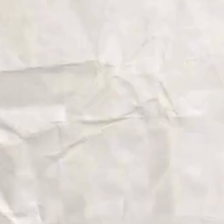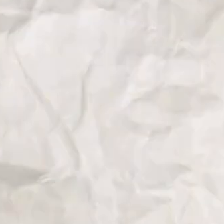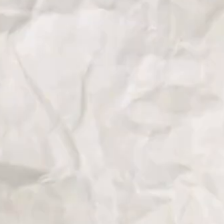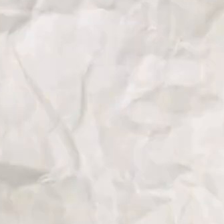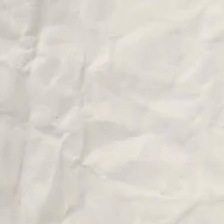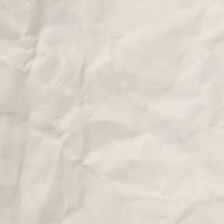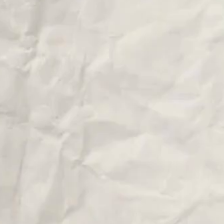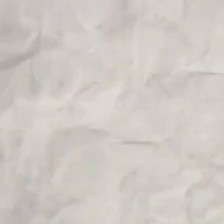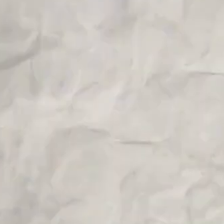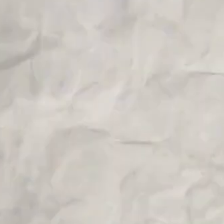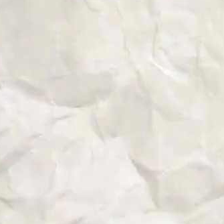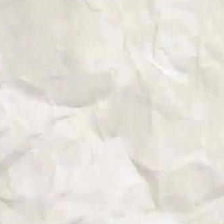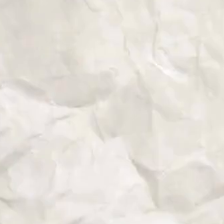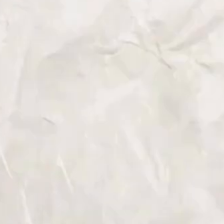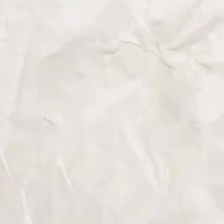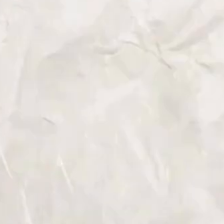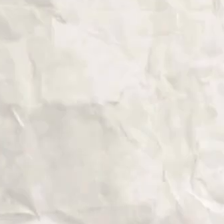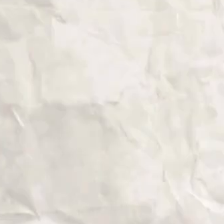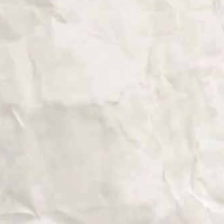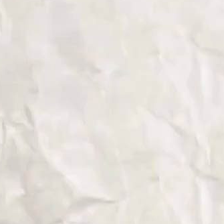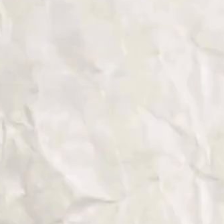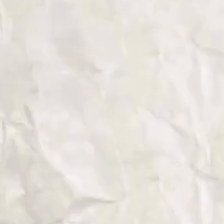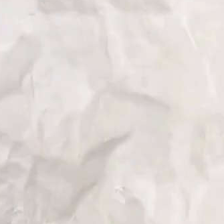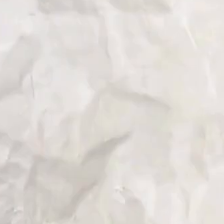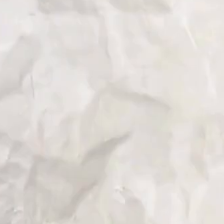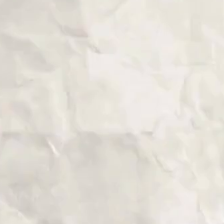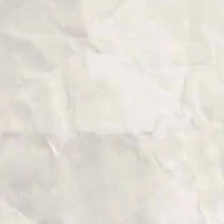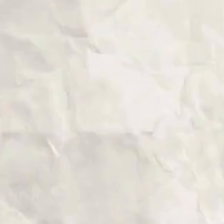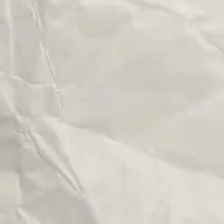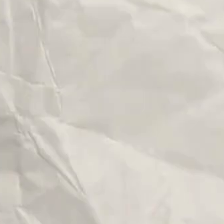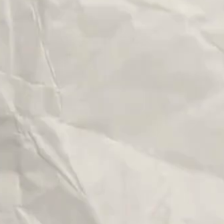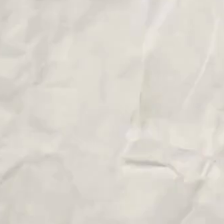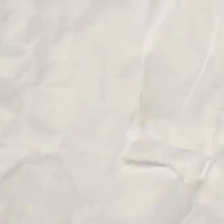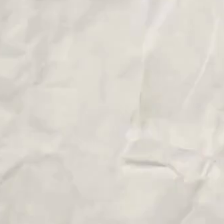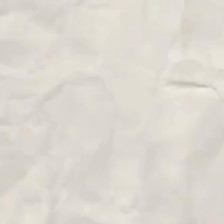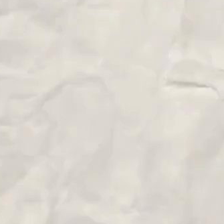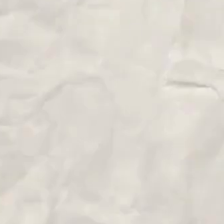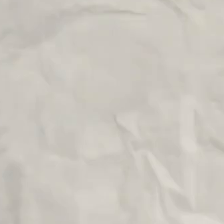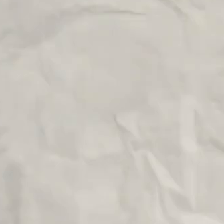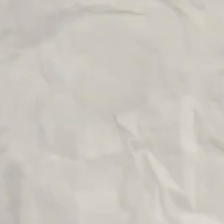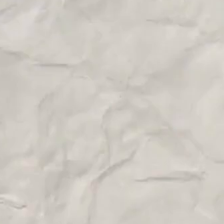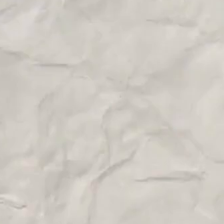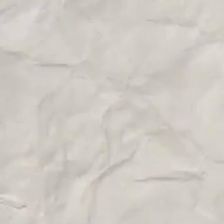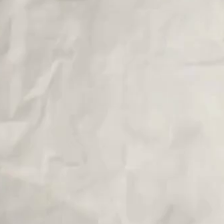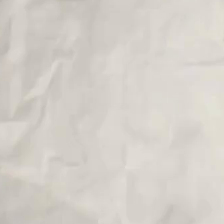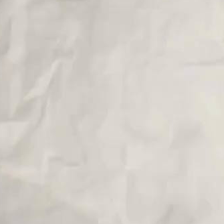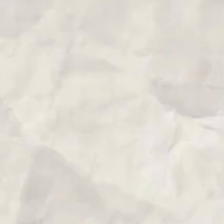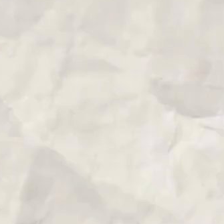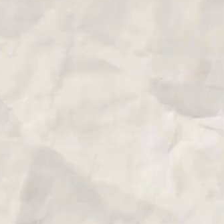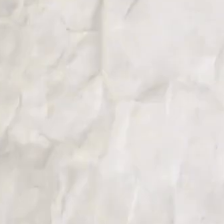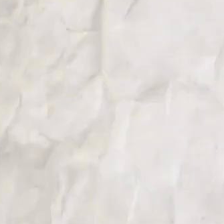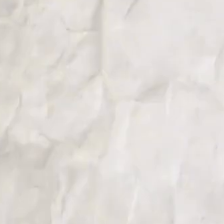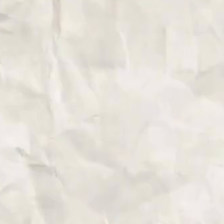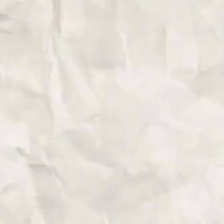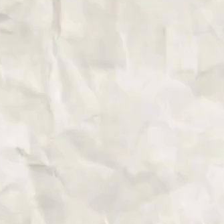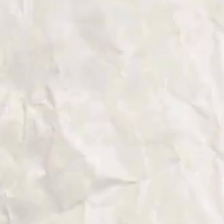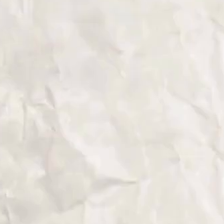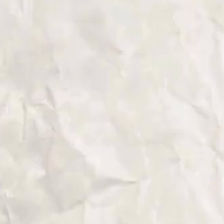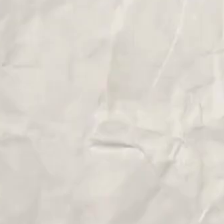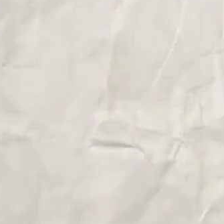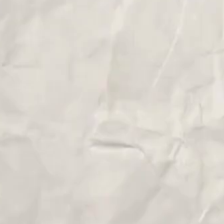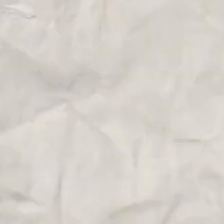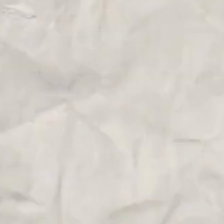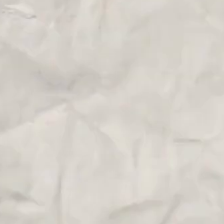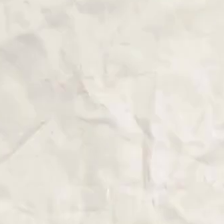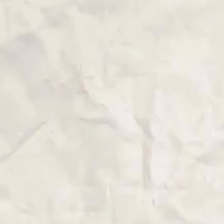executiva. Agora que você sabe a importância do trabalho da mesa diretora, acompanhe, participe e ajude a